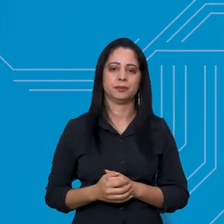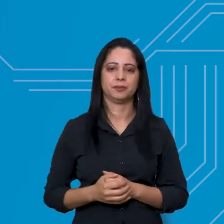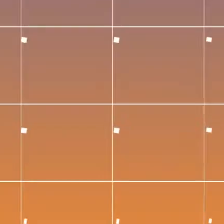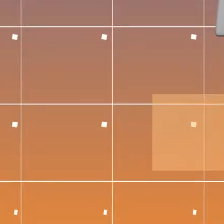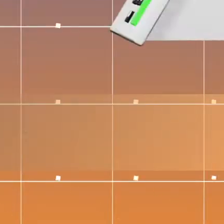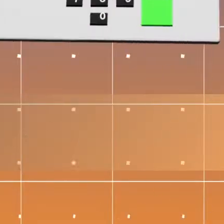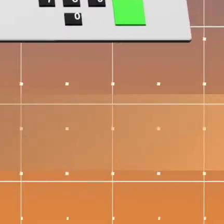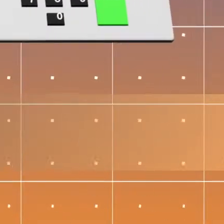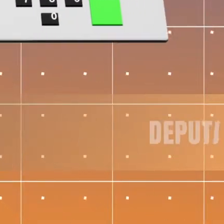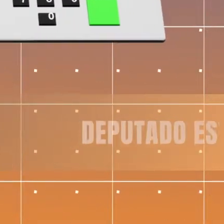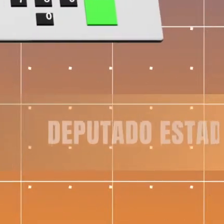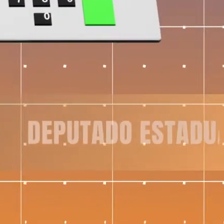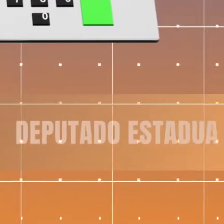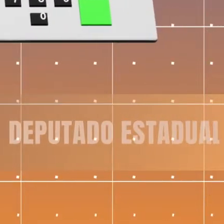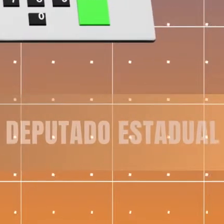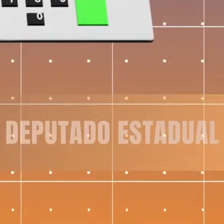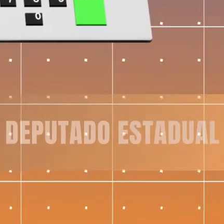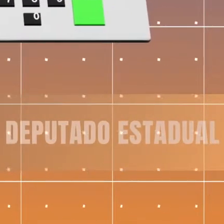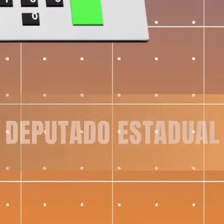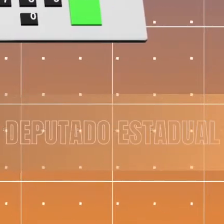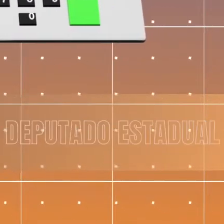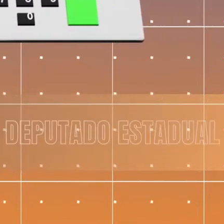Castilho.